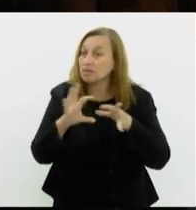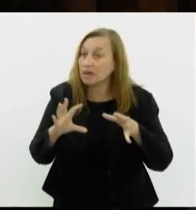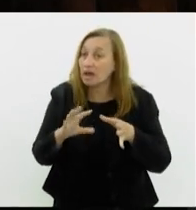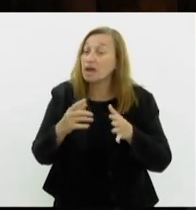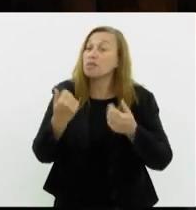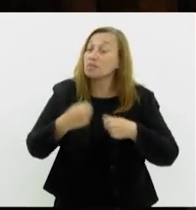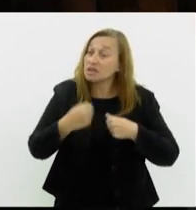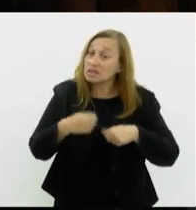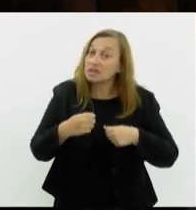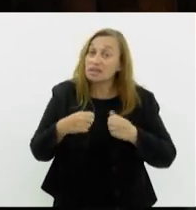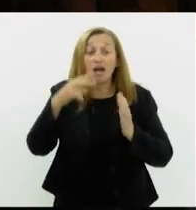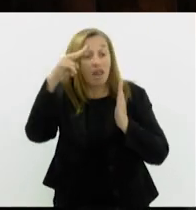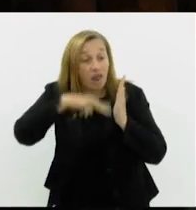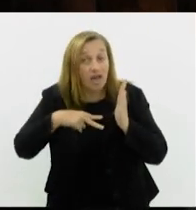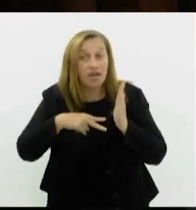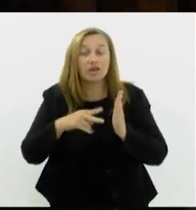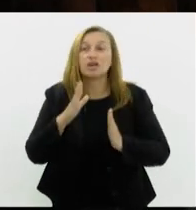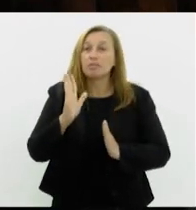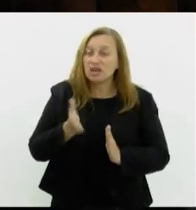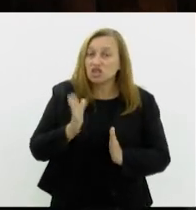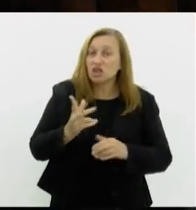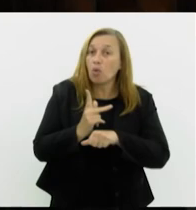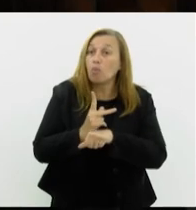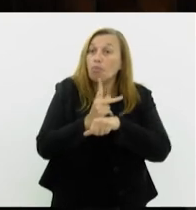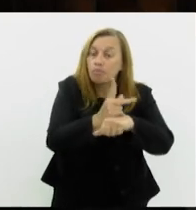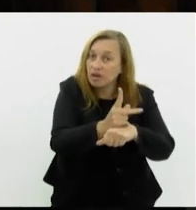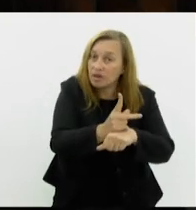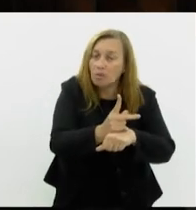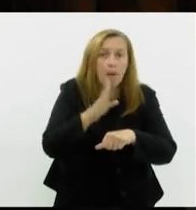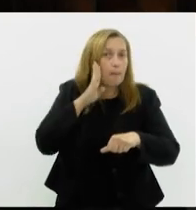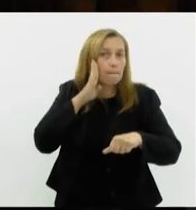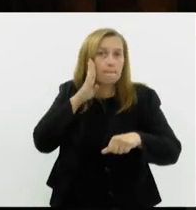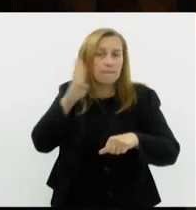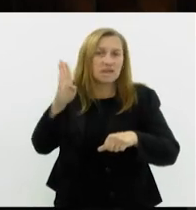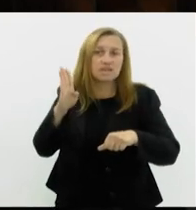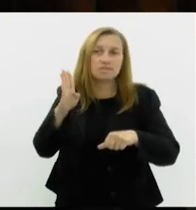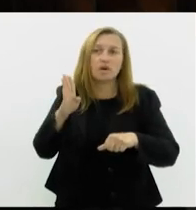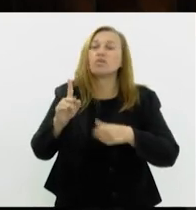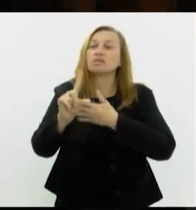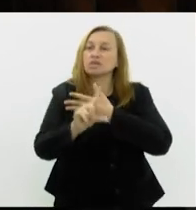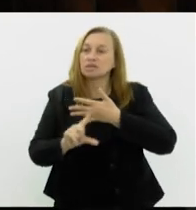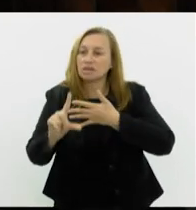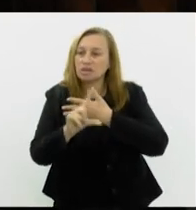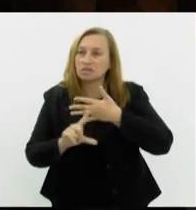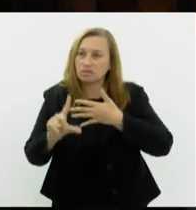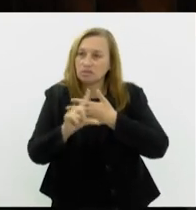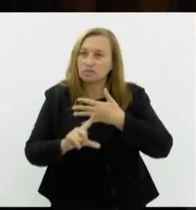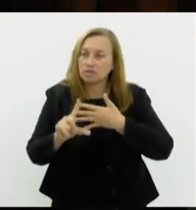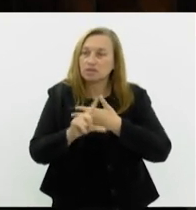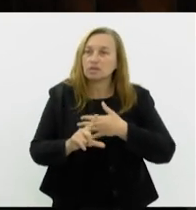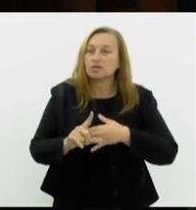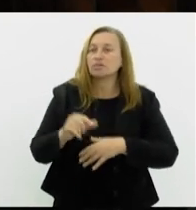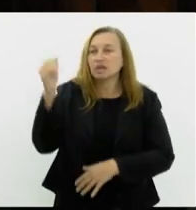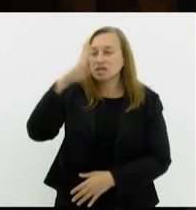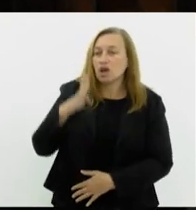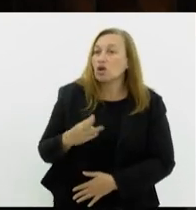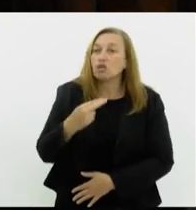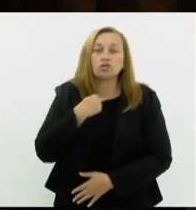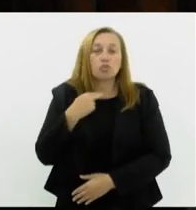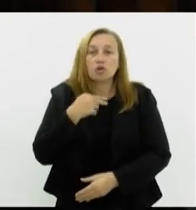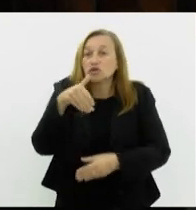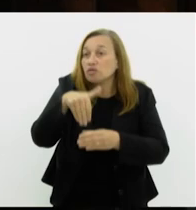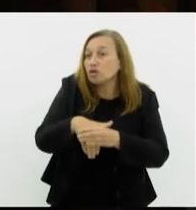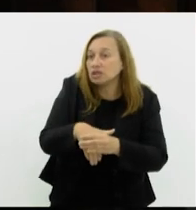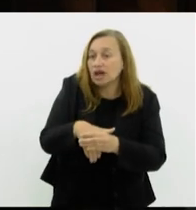que é premiada, ganhou o prêmio Jabuti, um dos principais prêmios da literatura brasileira. Eu não posso votar pela censura de uma obra que eu não